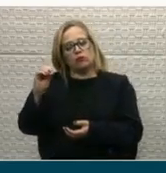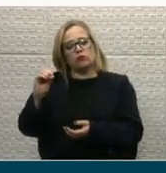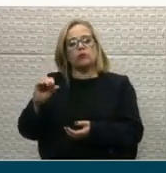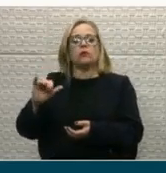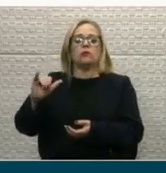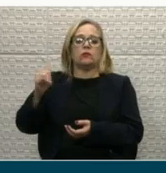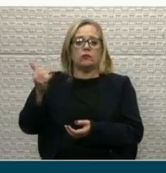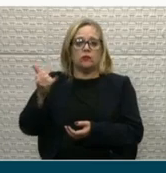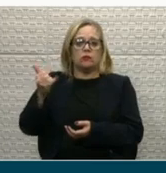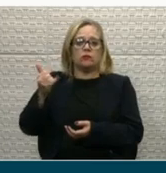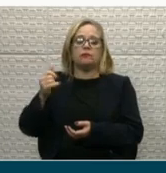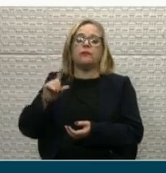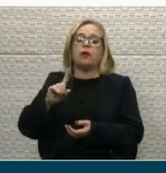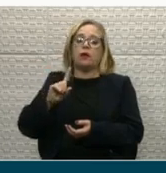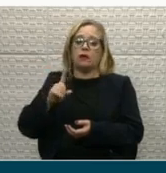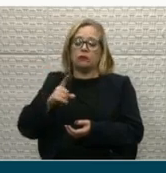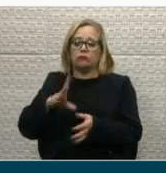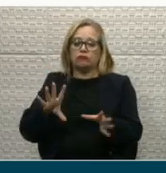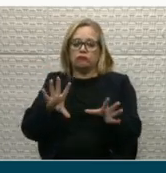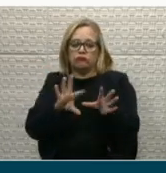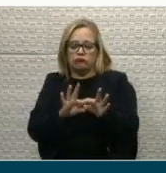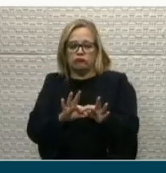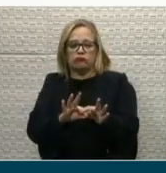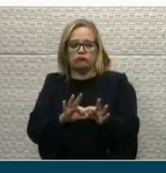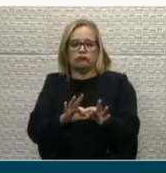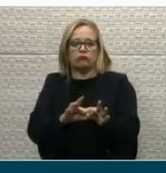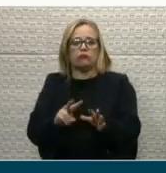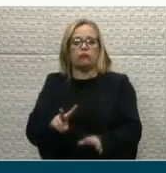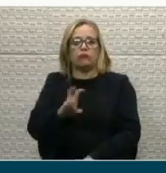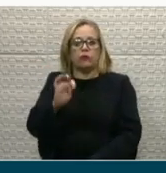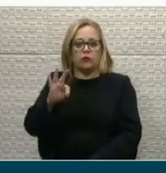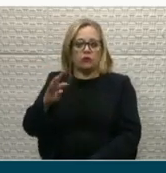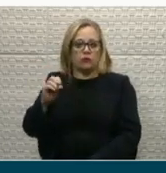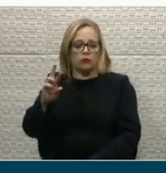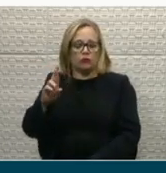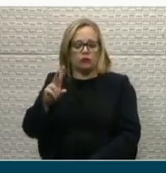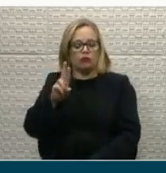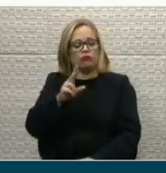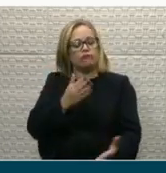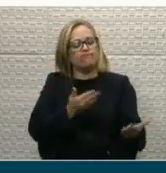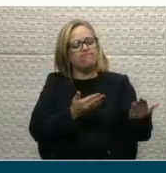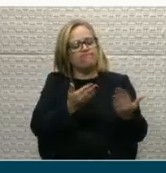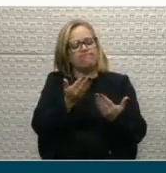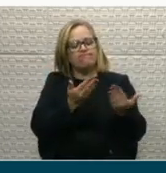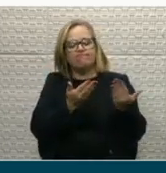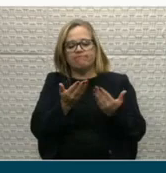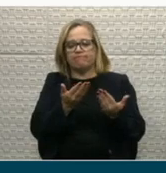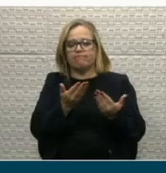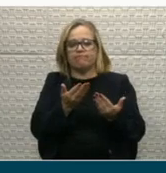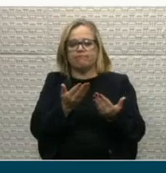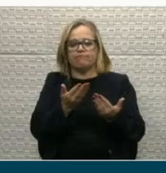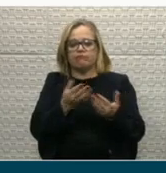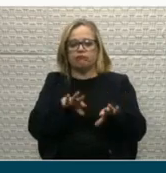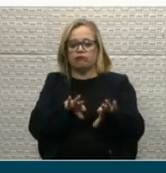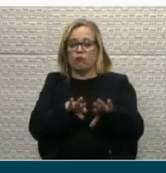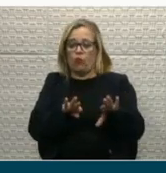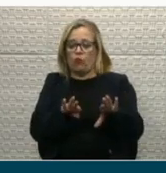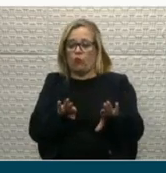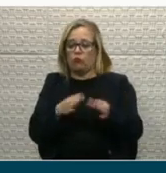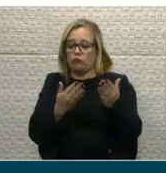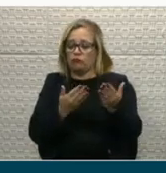y é uma das componentes do alto vetor. Eu vou analisar essas duas situações